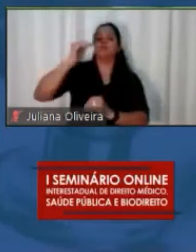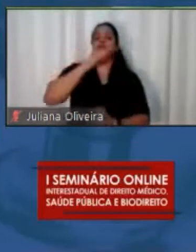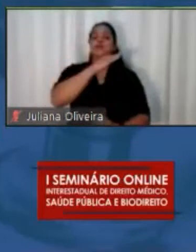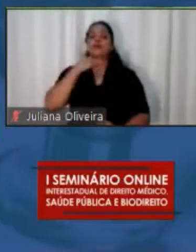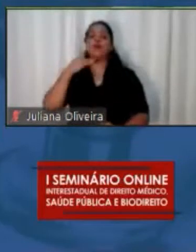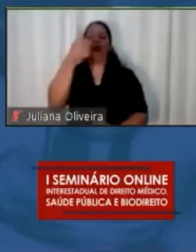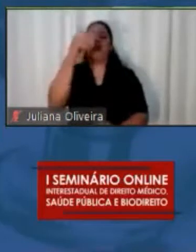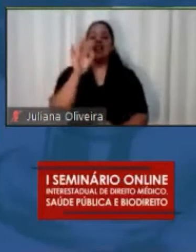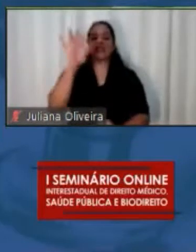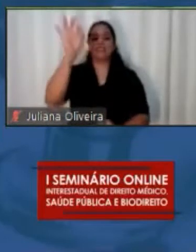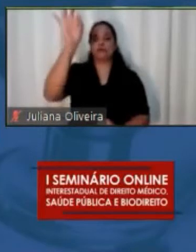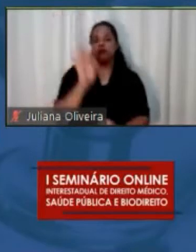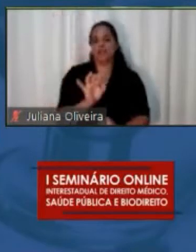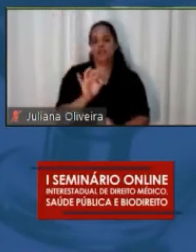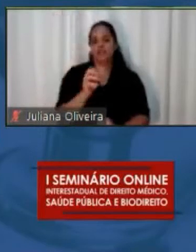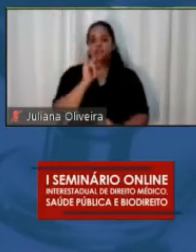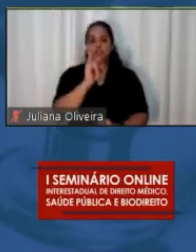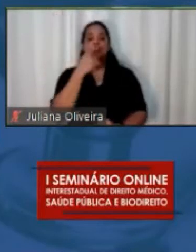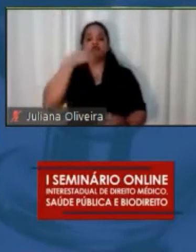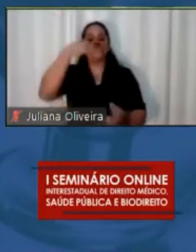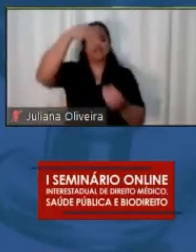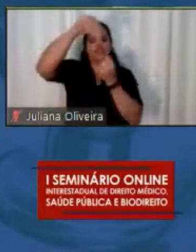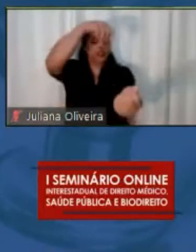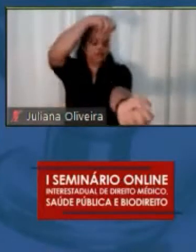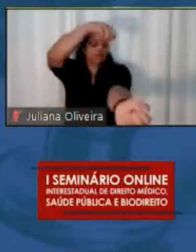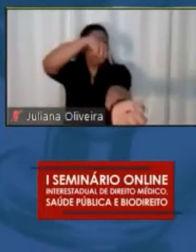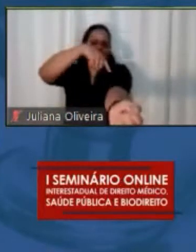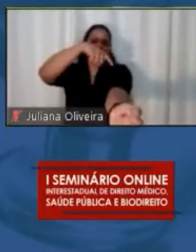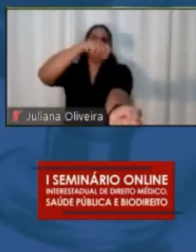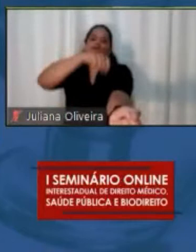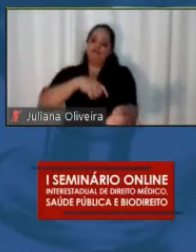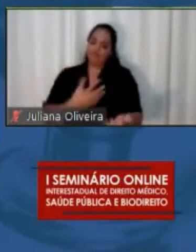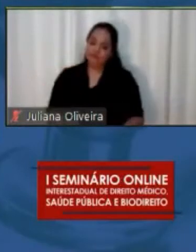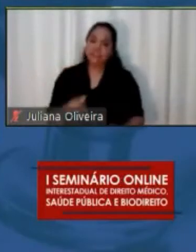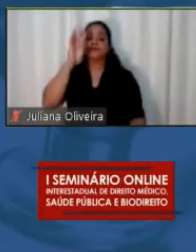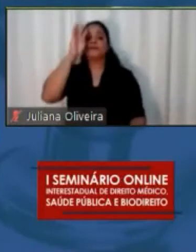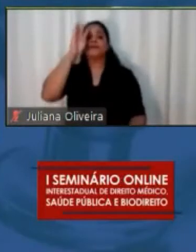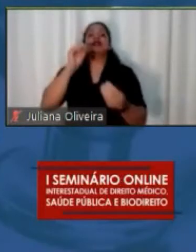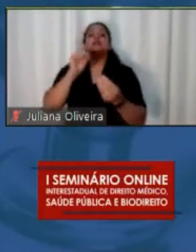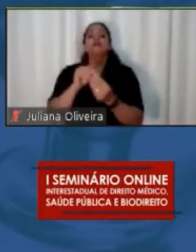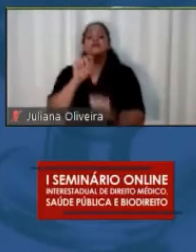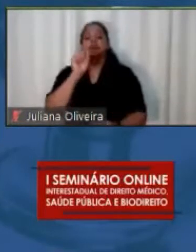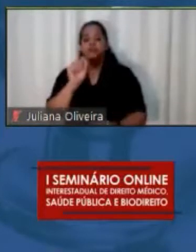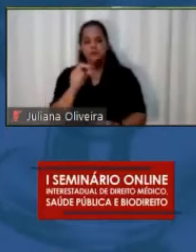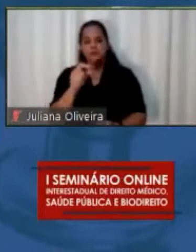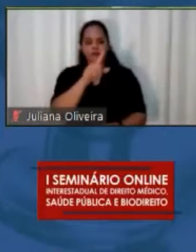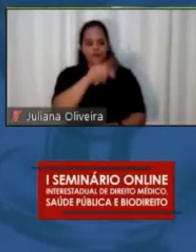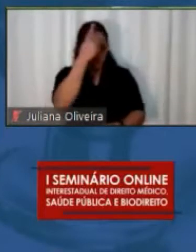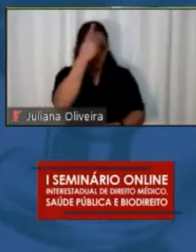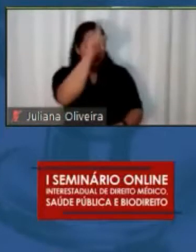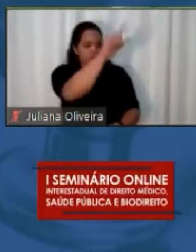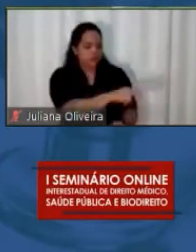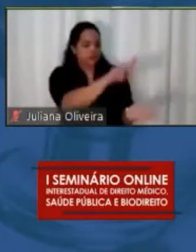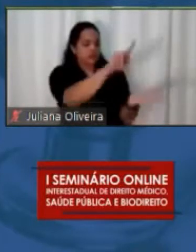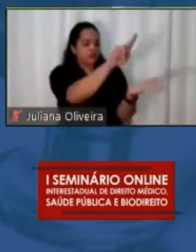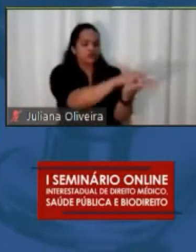de sangue intraoperatória. Então, isso significa que o fato do paciente tomar uma transfusão de sangue e sair